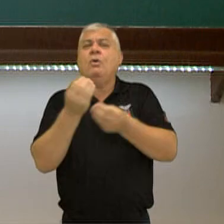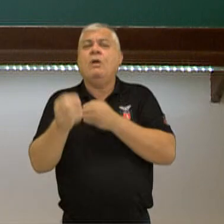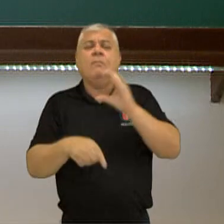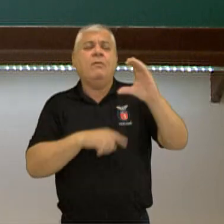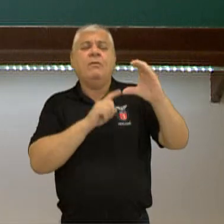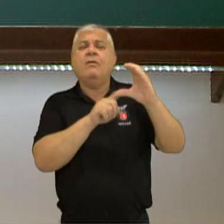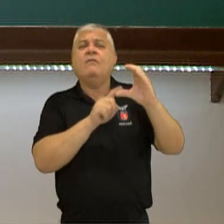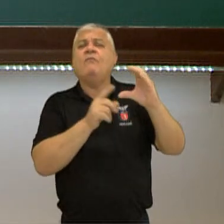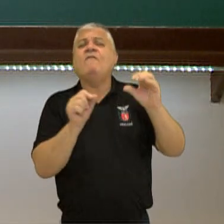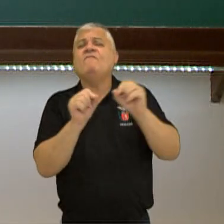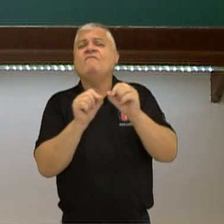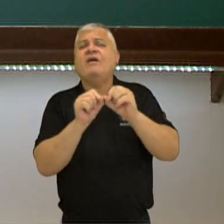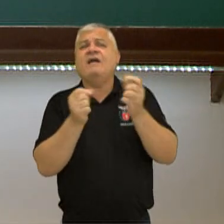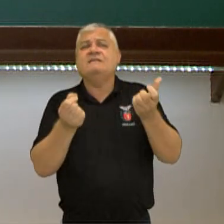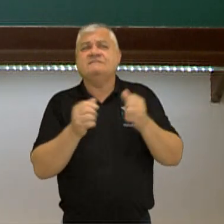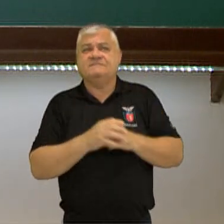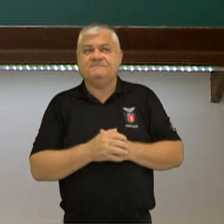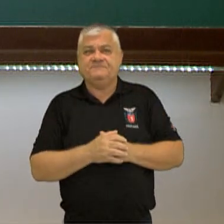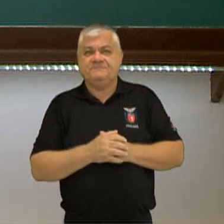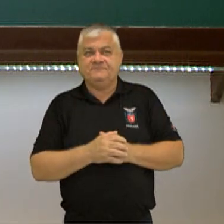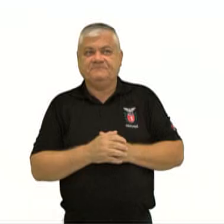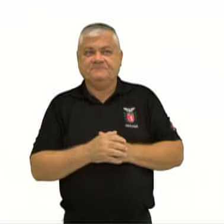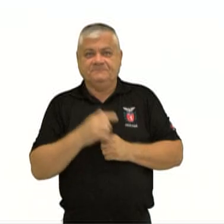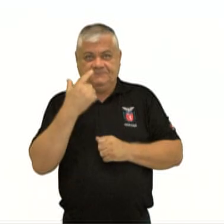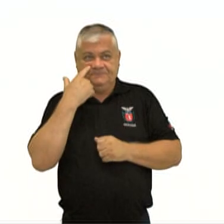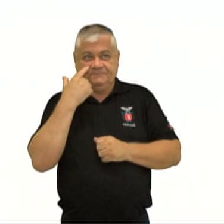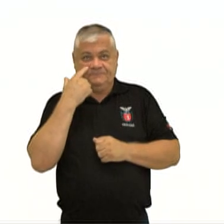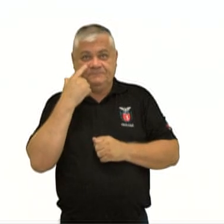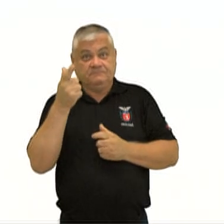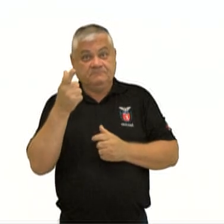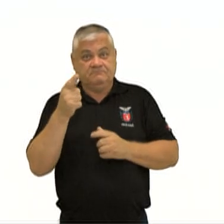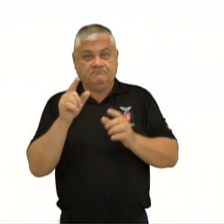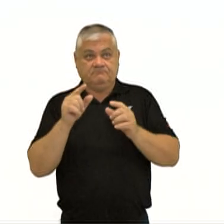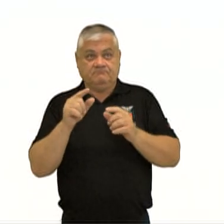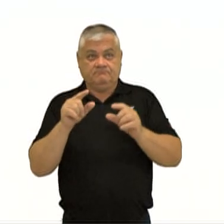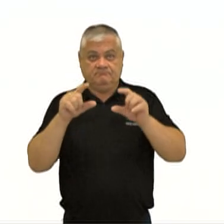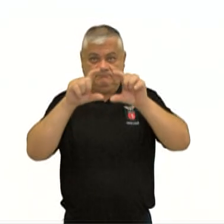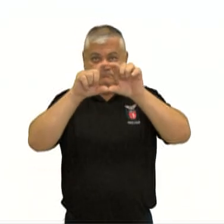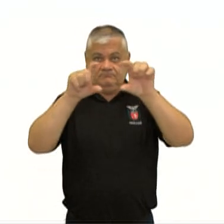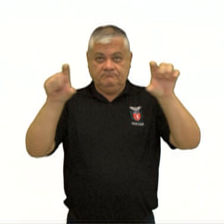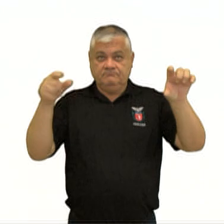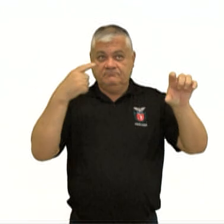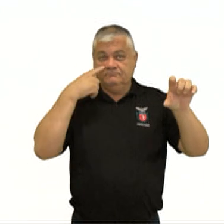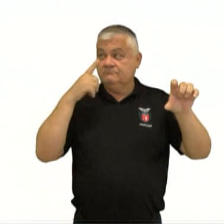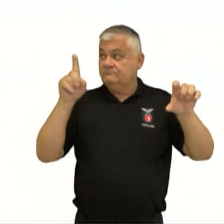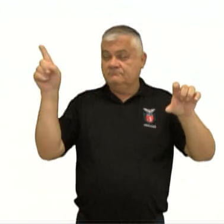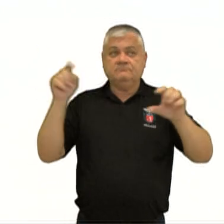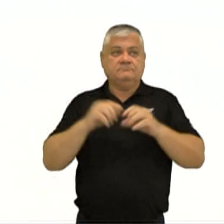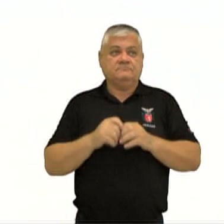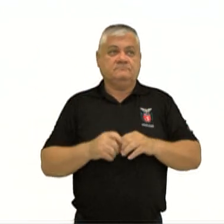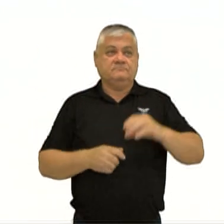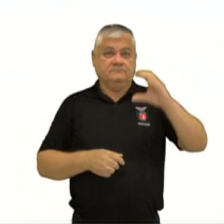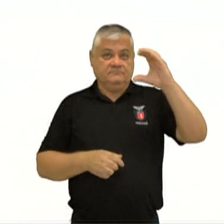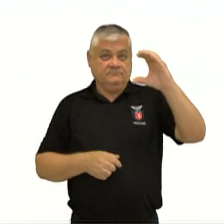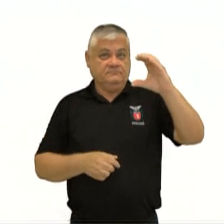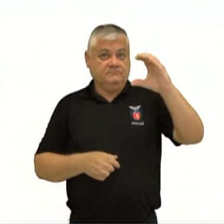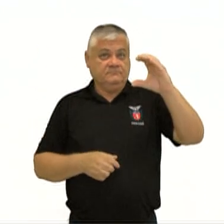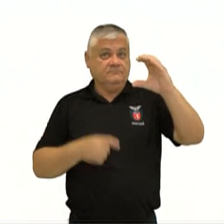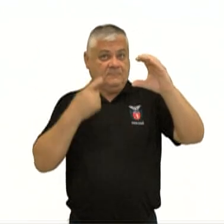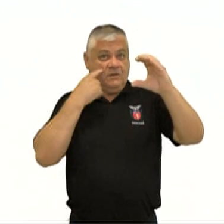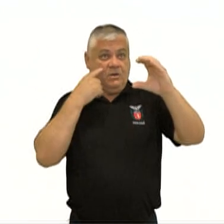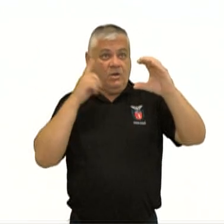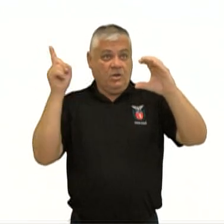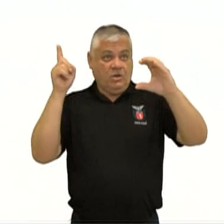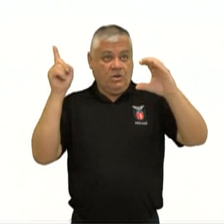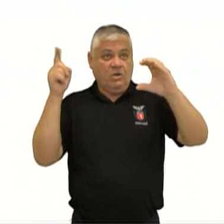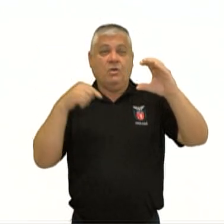essa hibridização? Então, vejam, aqui eu tenho o estado fundamental, então, a distribuição eletrônica dele, tá? Diagrama de Linus-Pauling,